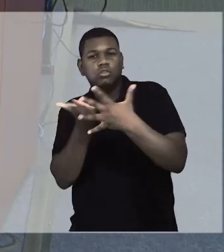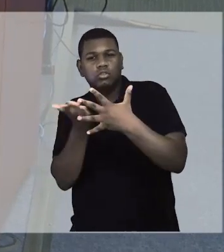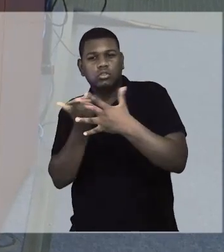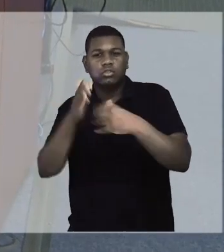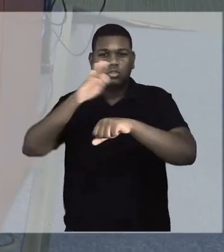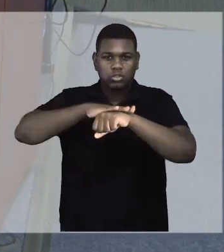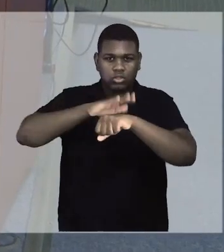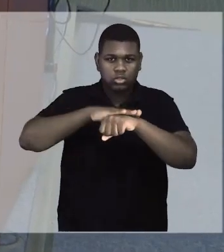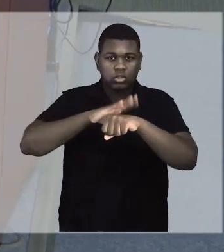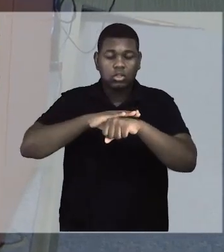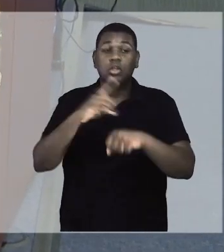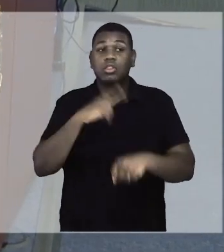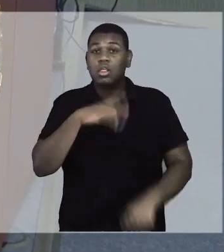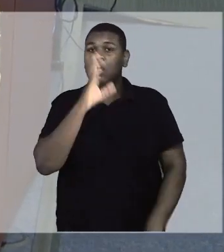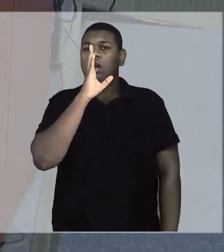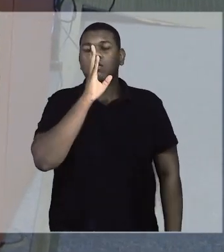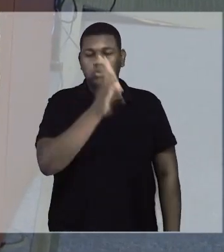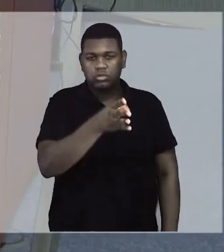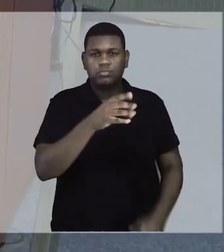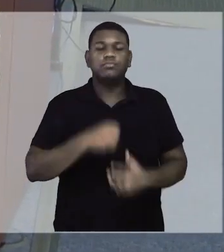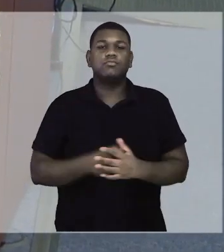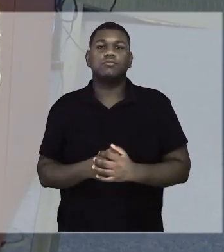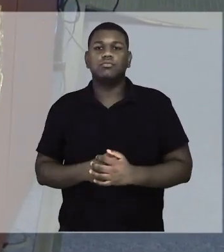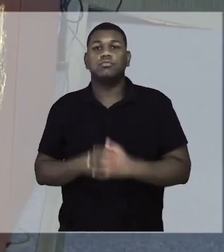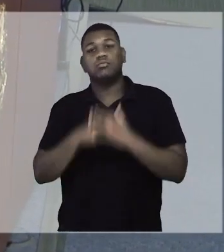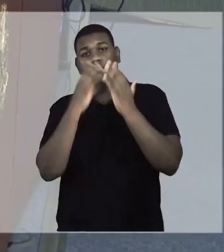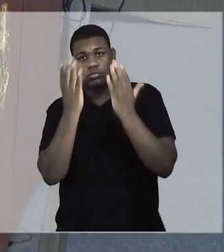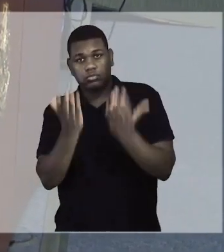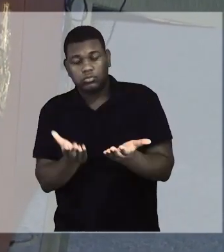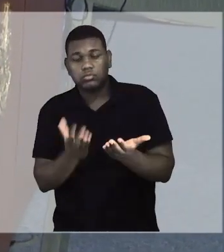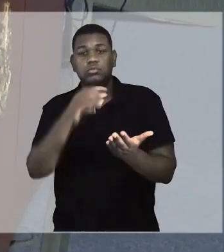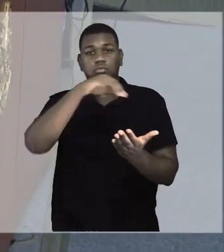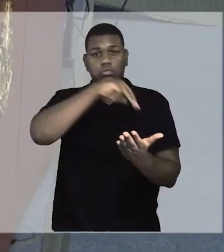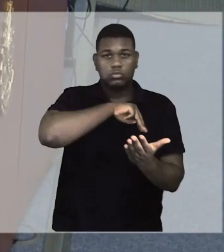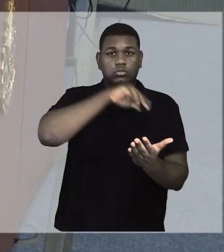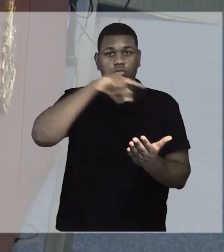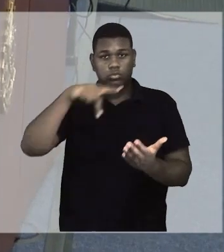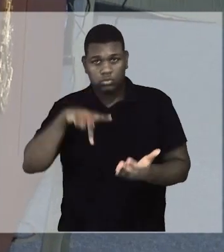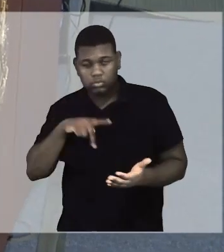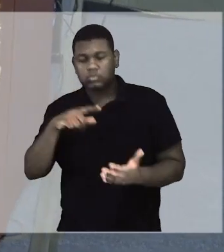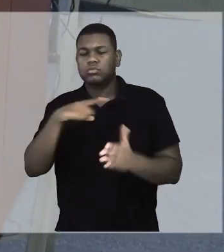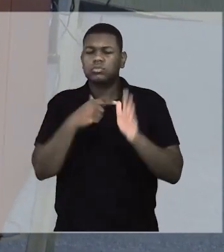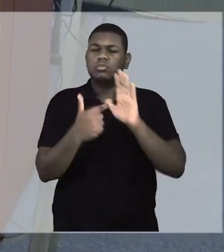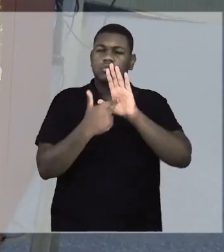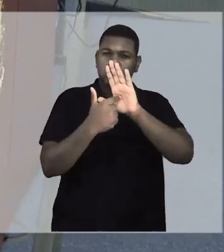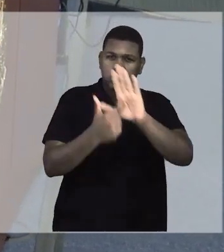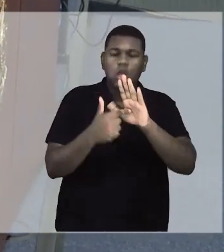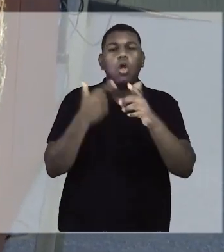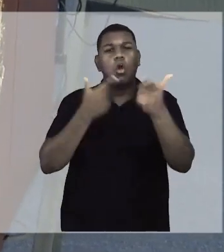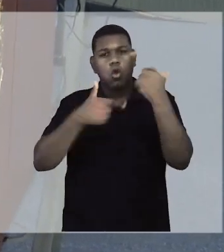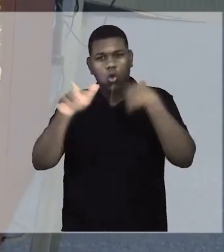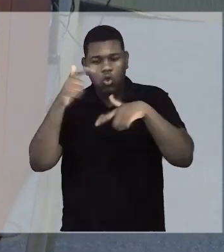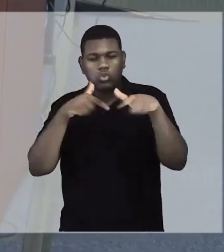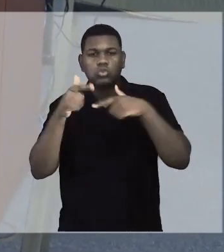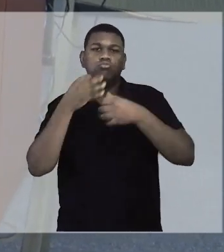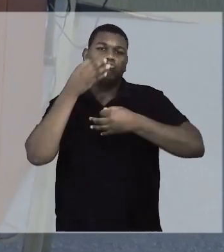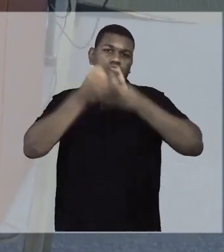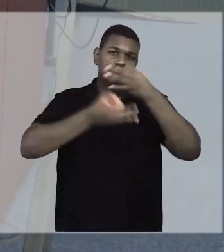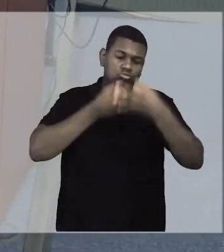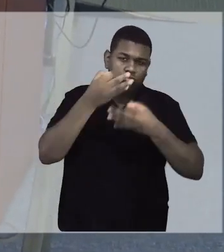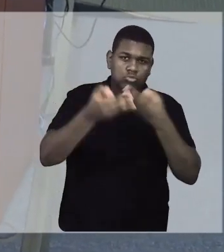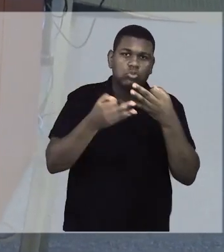concreto, em intervalo temporal anterior ao recebimento da denúncia. O Ministério